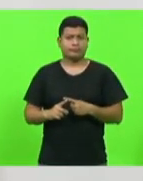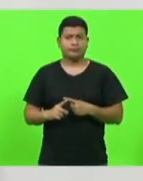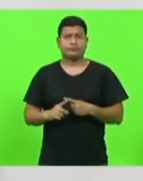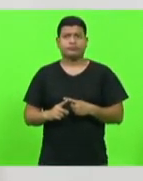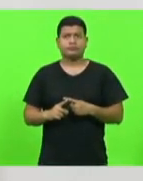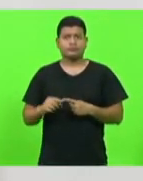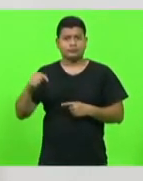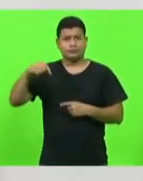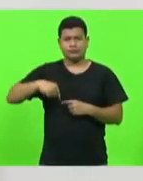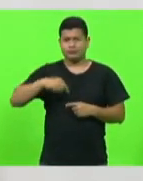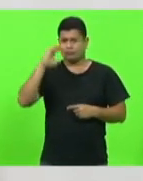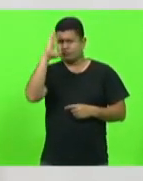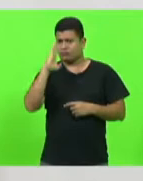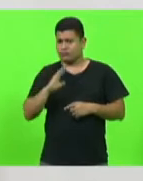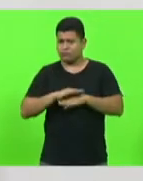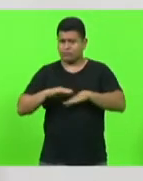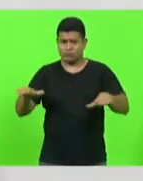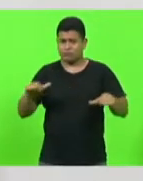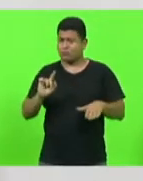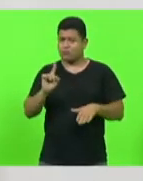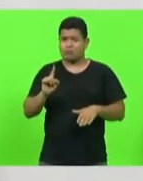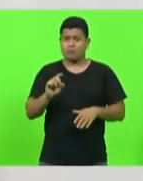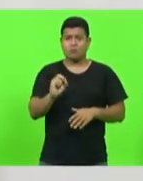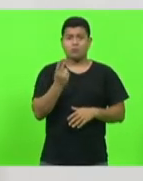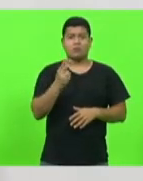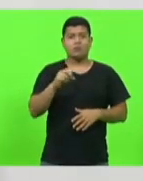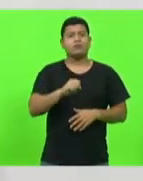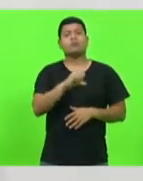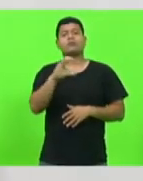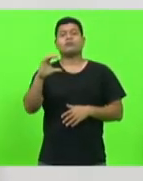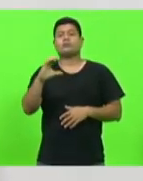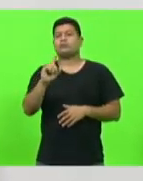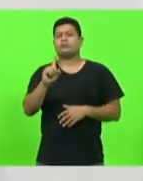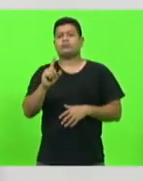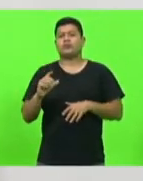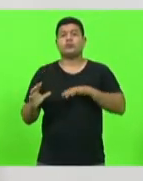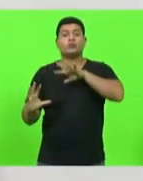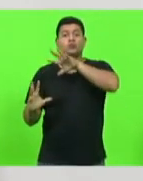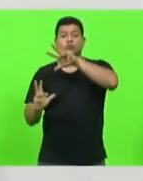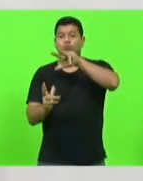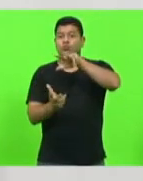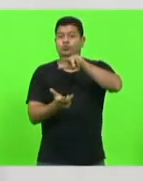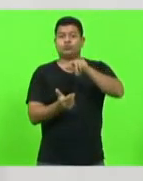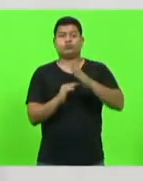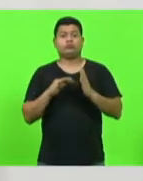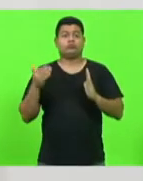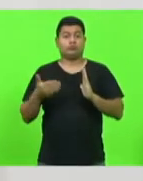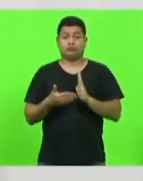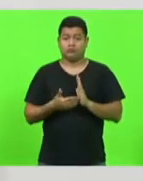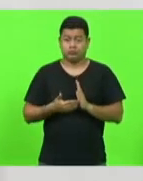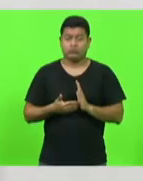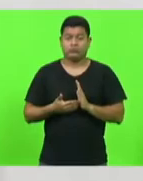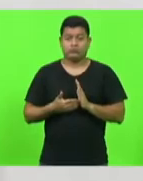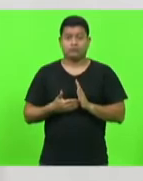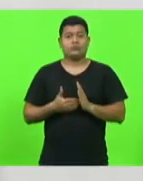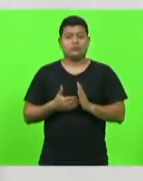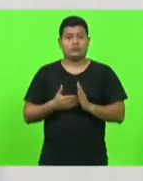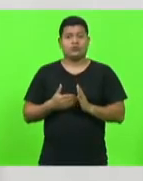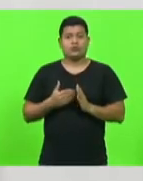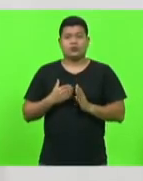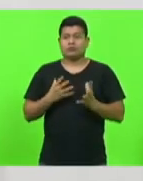do Brasil, Santa Catarina, mas do planeta. Vai ser o centro do